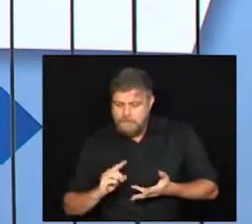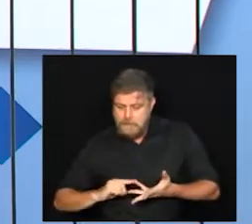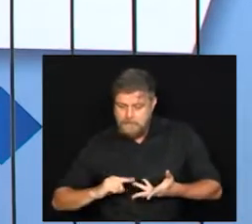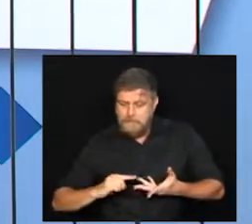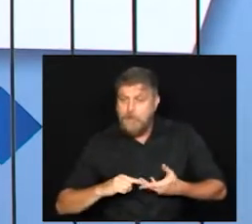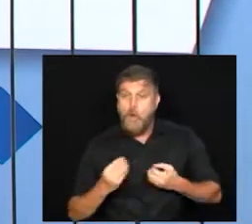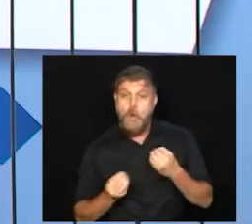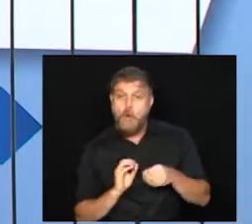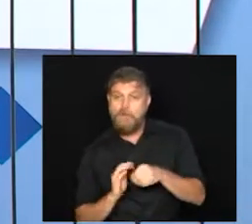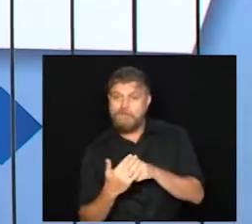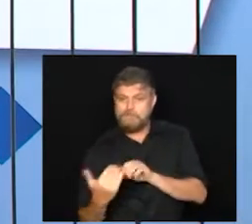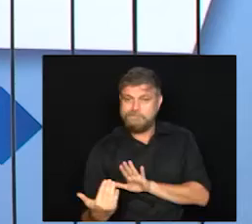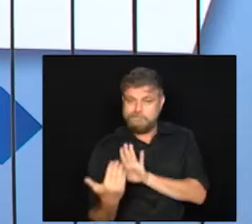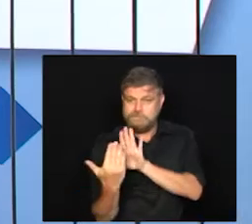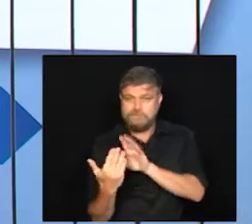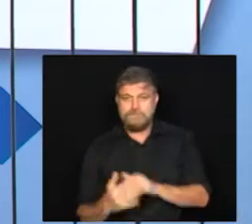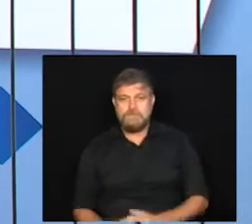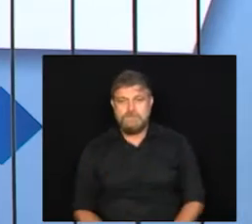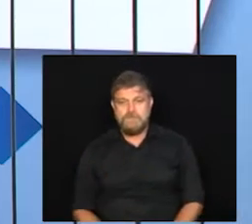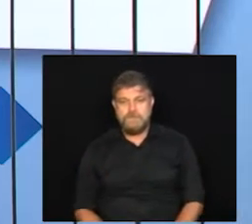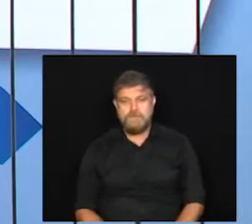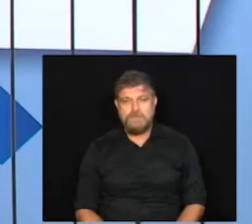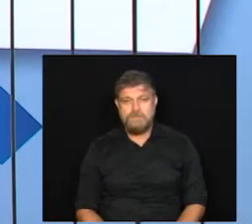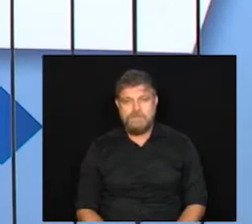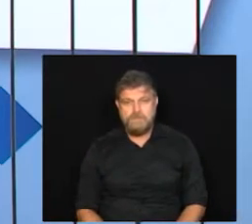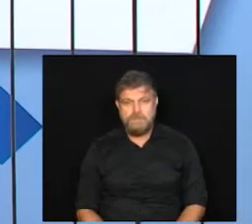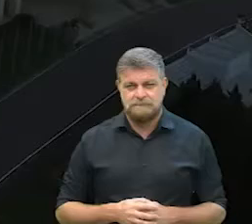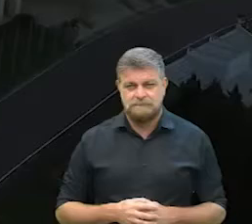do enfrentamento da pandemia.